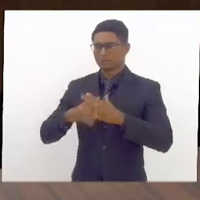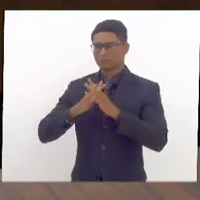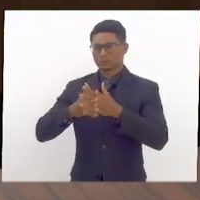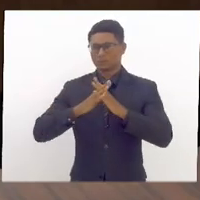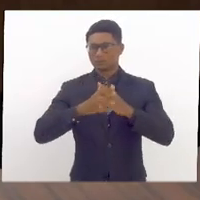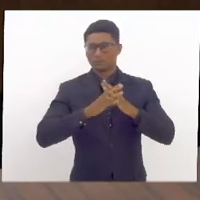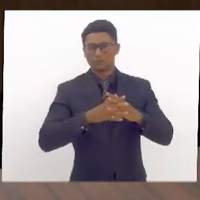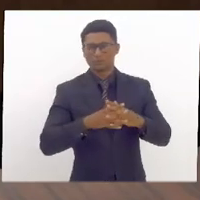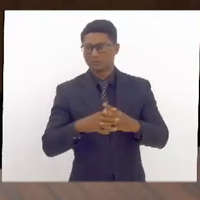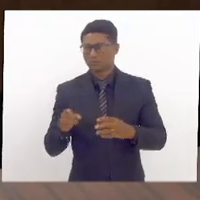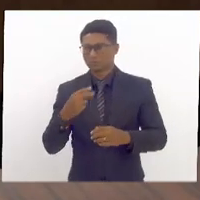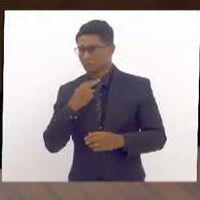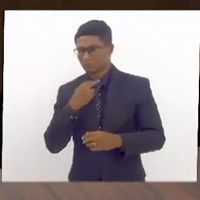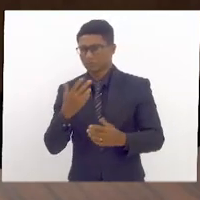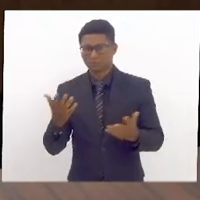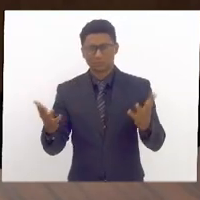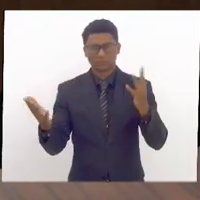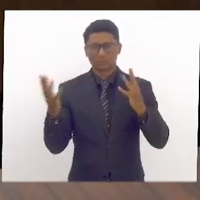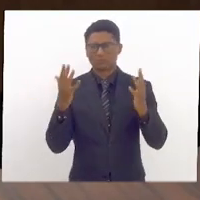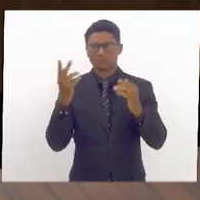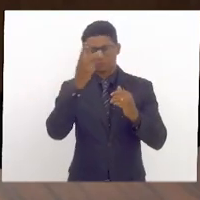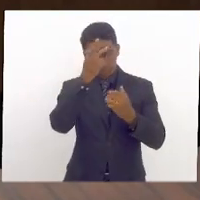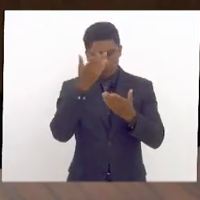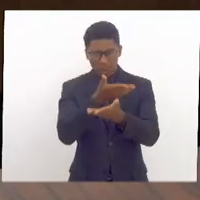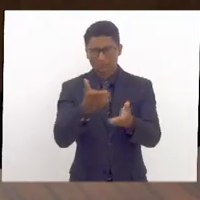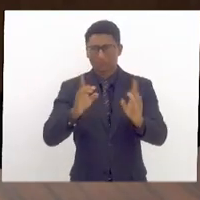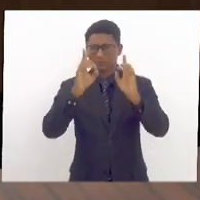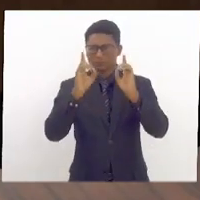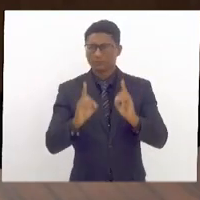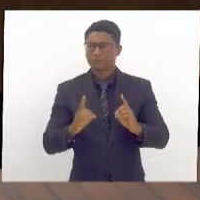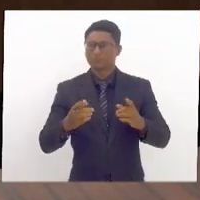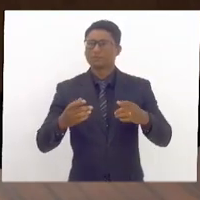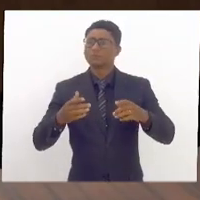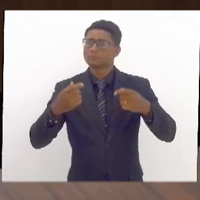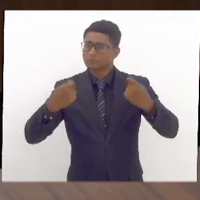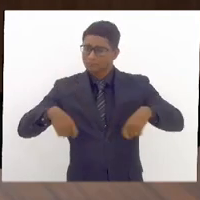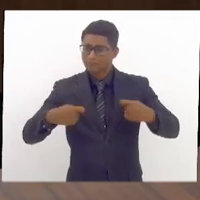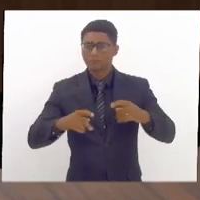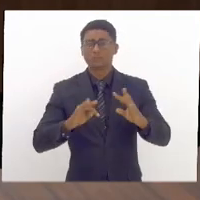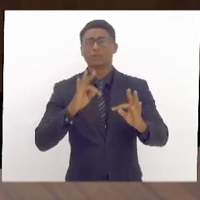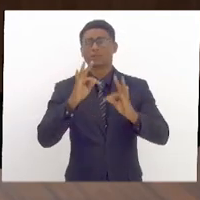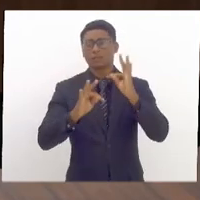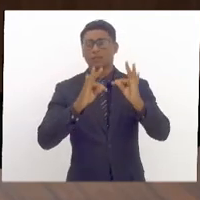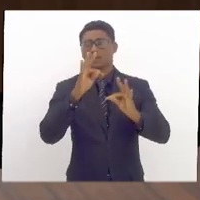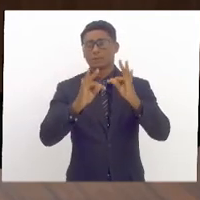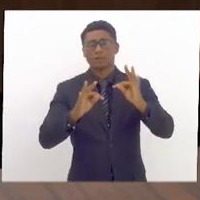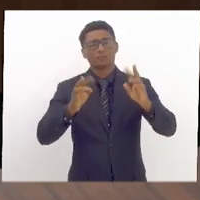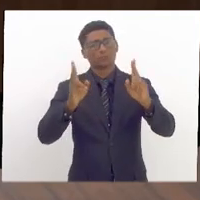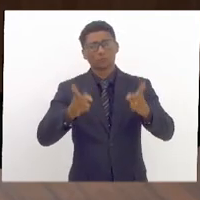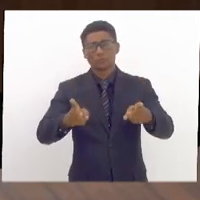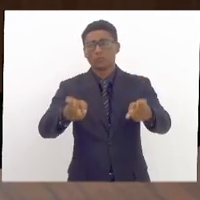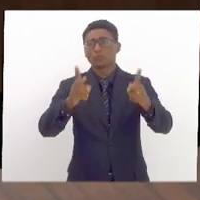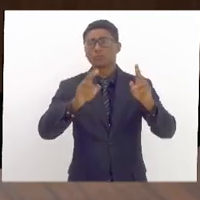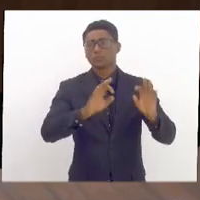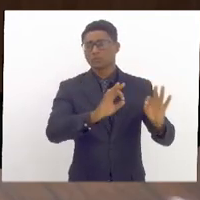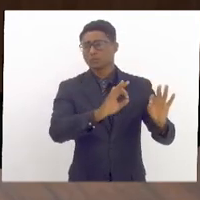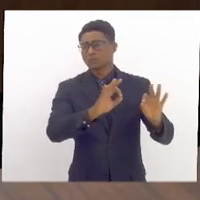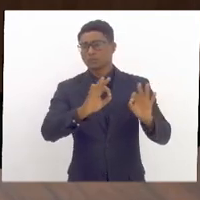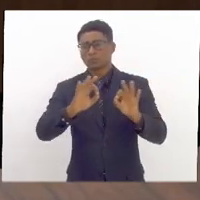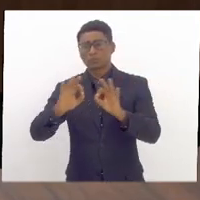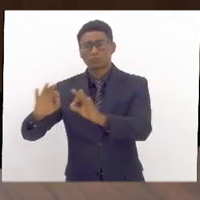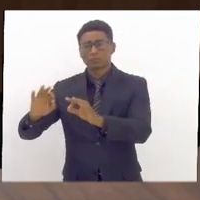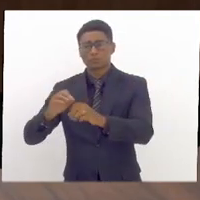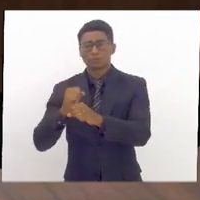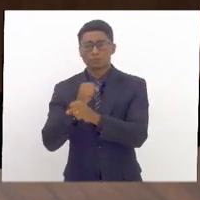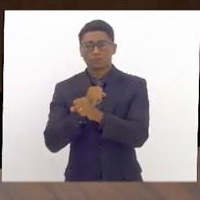gente tem que lembrar que esses pacientes, as pessoas com deficiência, precisam, muitas vezes, de tratamentos que são contínuos, de longa duração. Por